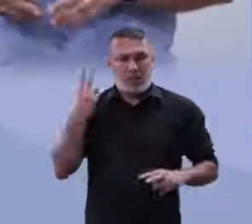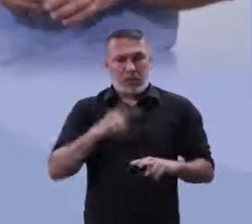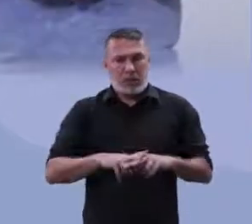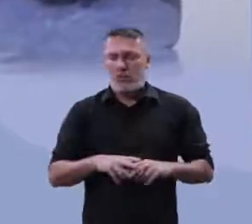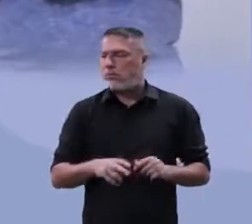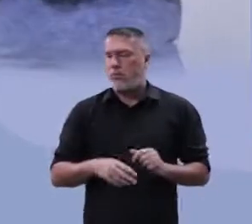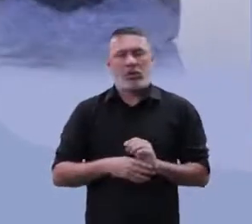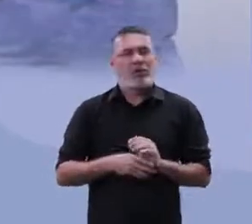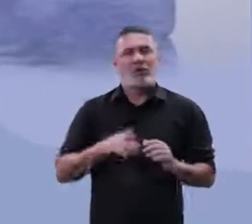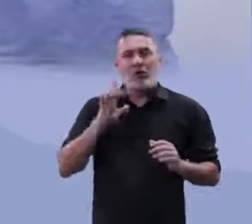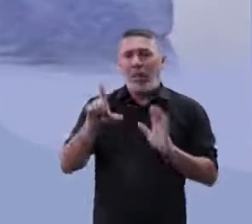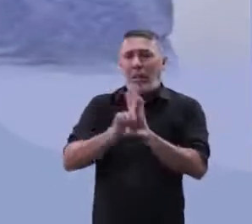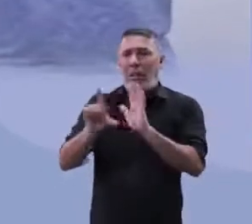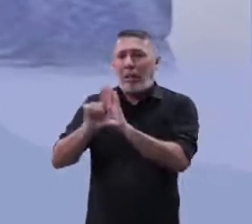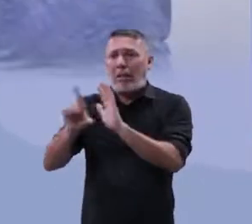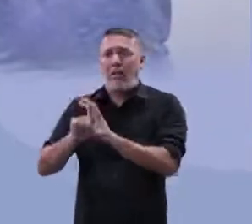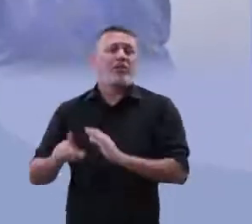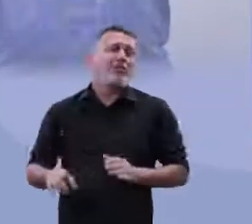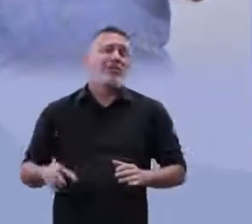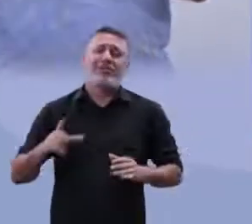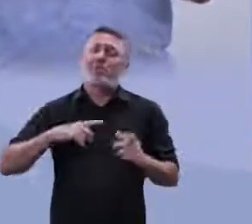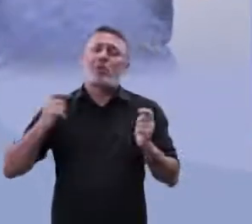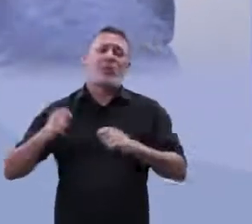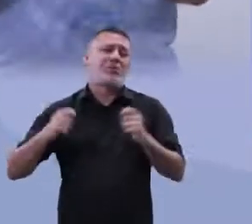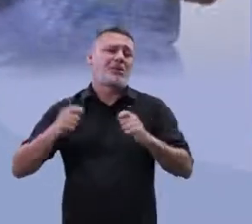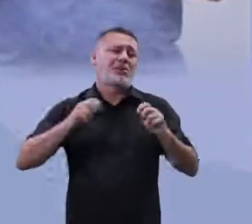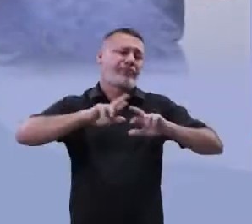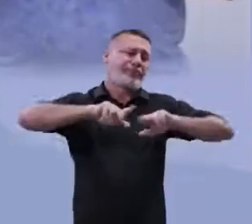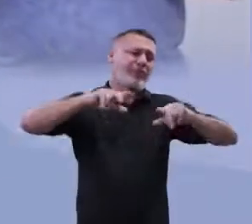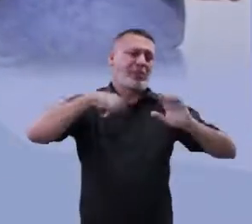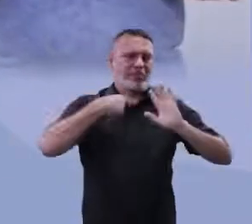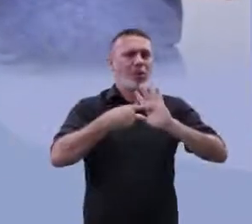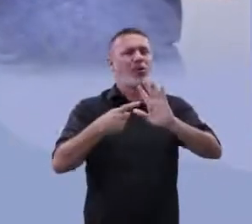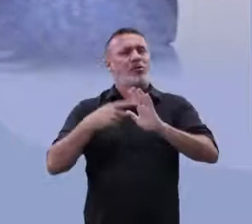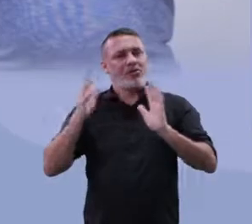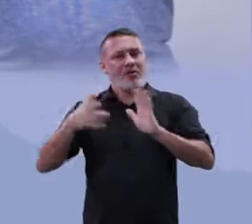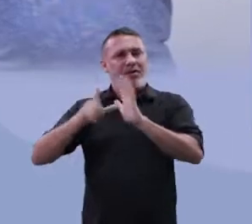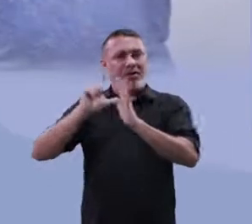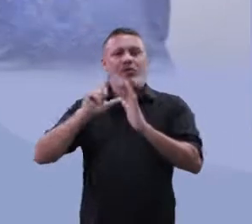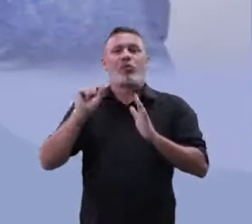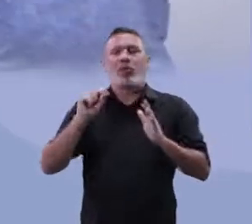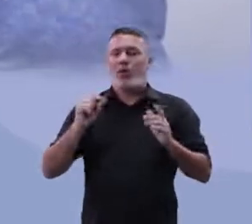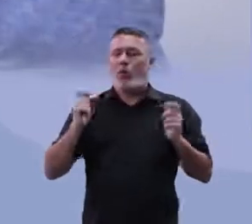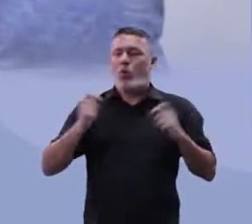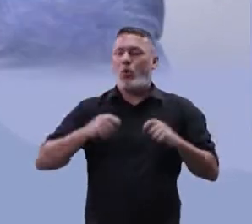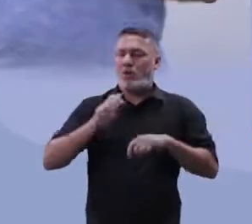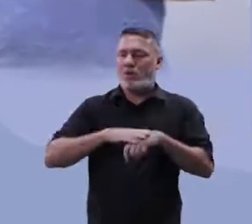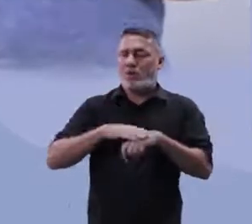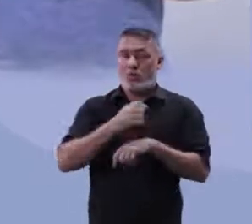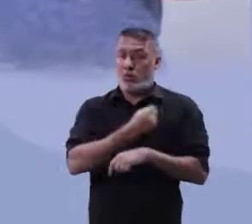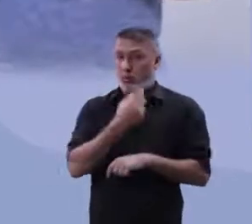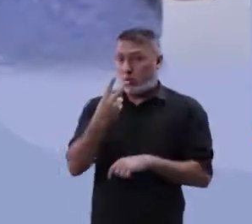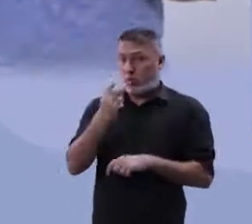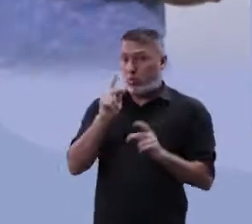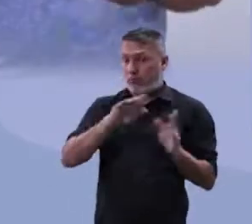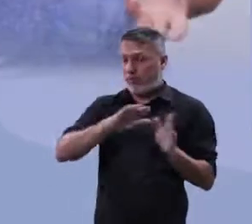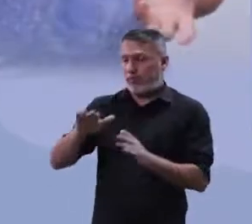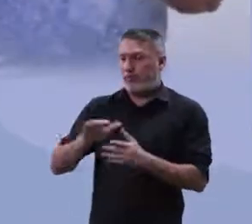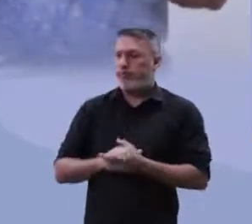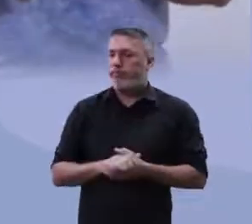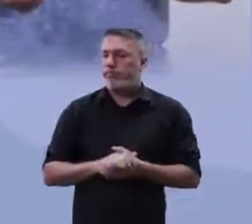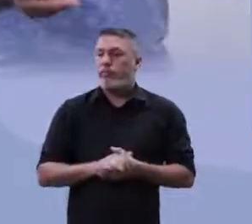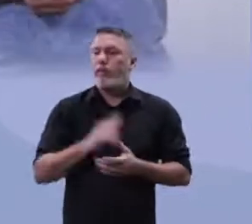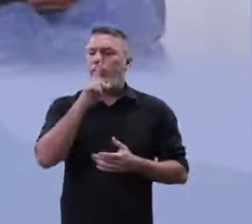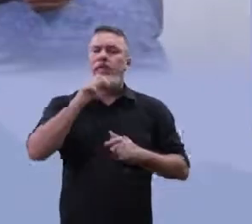sempre utilize uma lei. Não, nós podemos pensar em várias possibilidades, e isso eu já mostrei para vocês na nossa aula de competência número 2, ok?